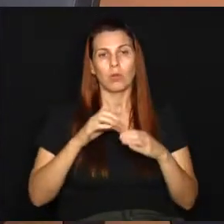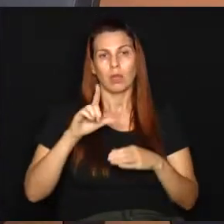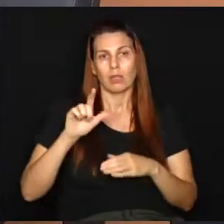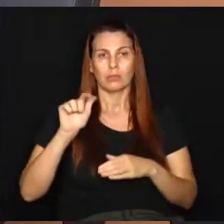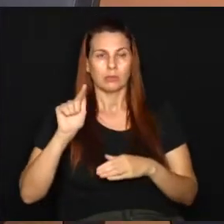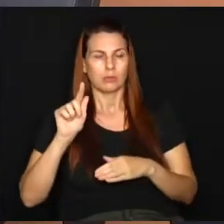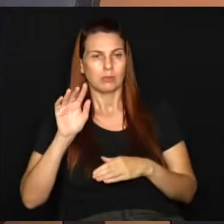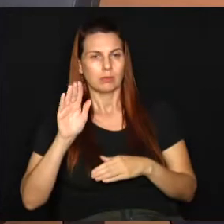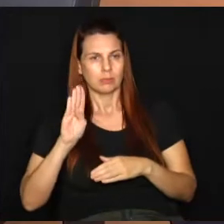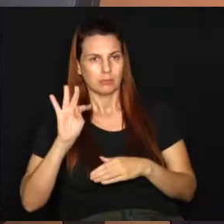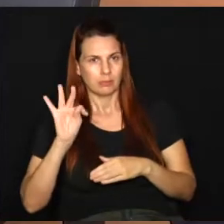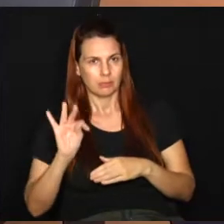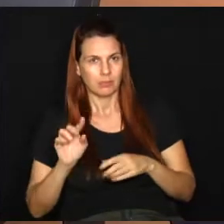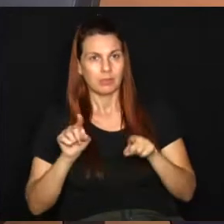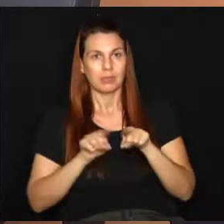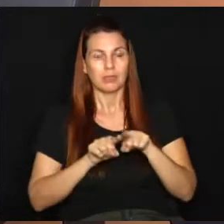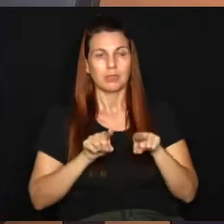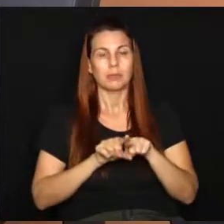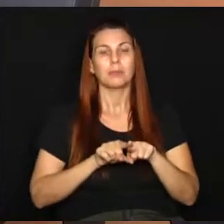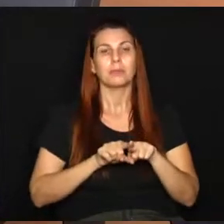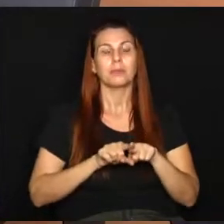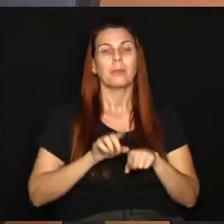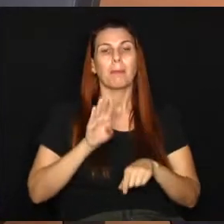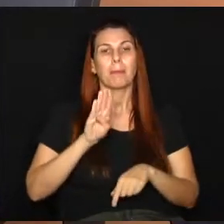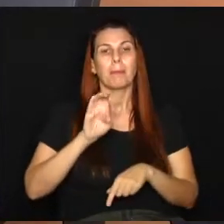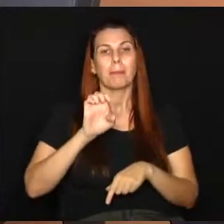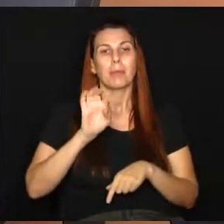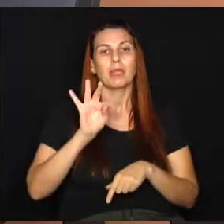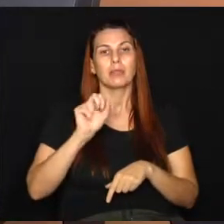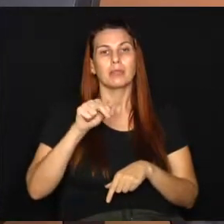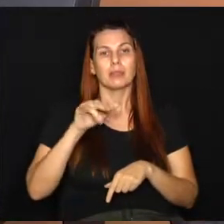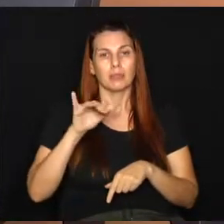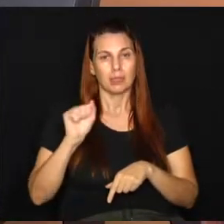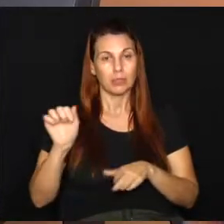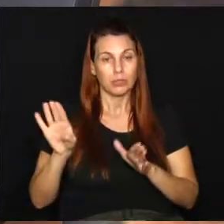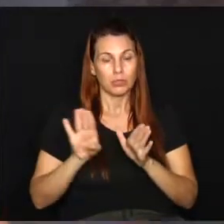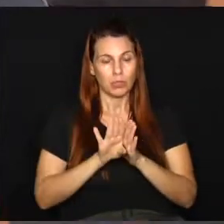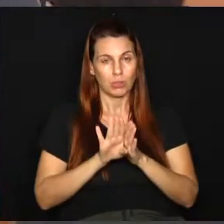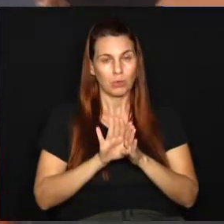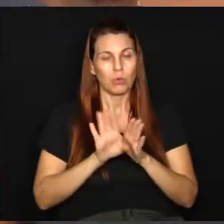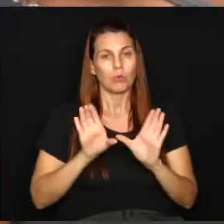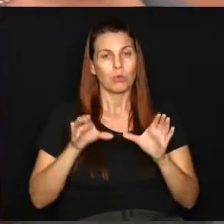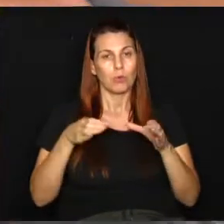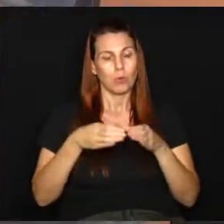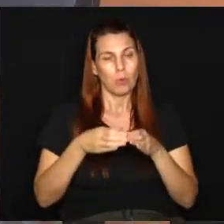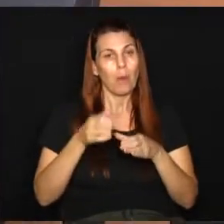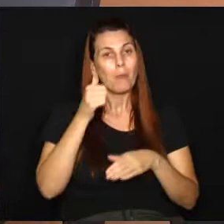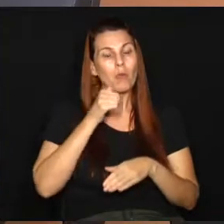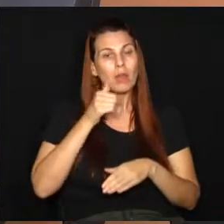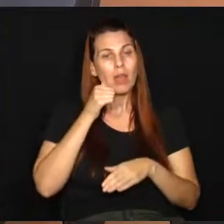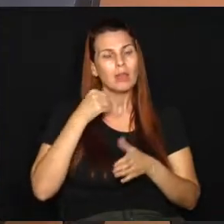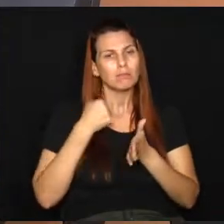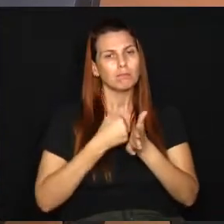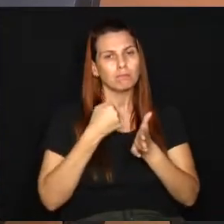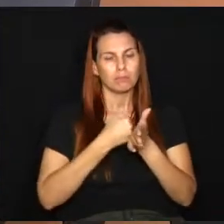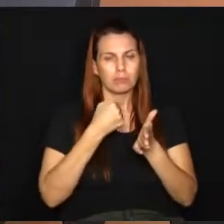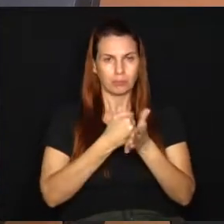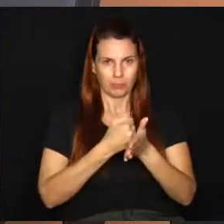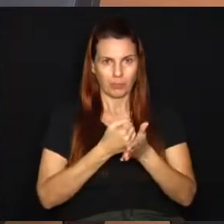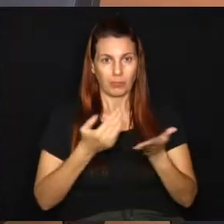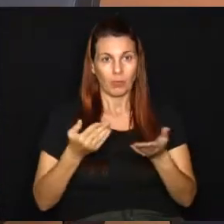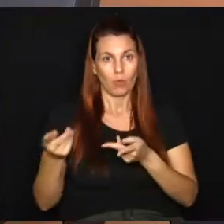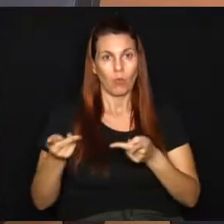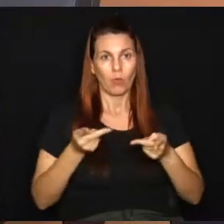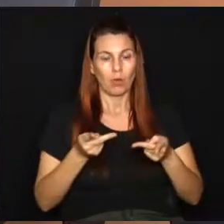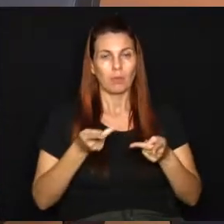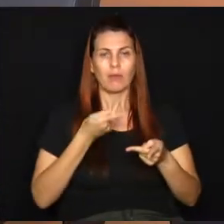a Betânia, que chegou agora, a Betânia, que é da Associação Mulheres Guerreiras, e aí a gente vai ter as nossas convidadas